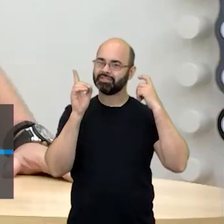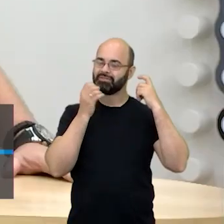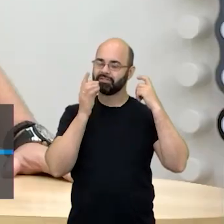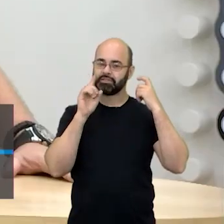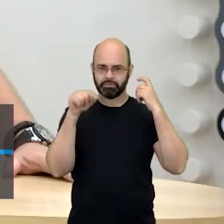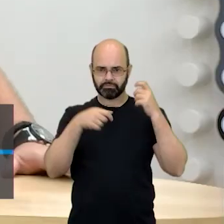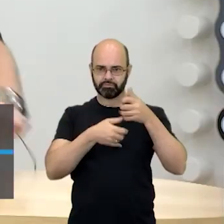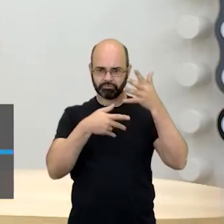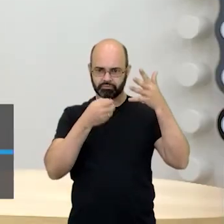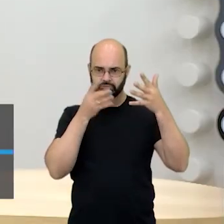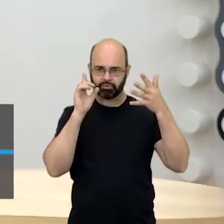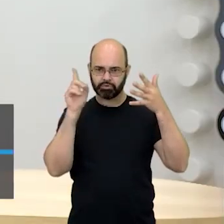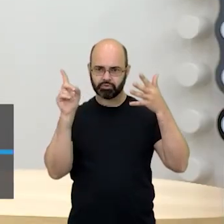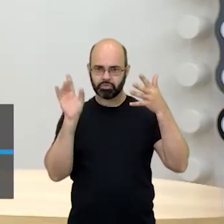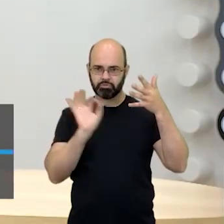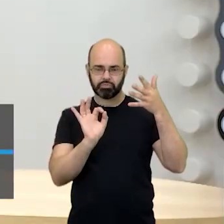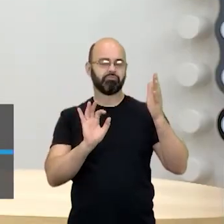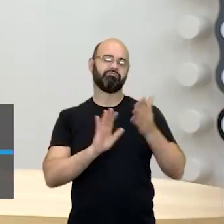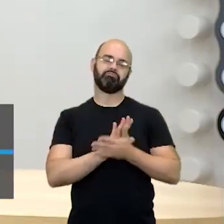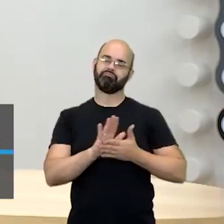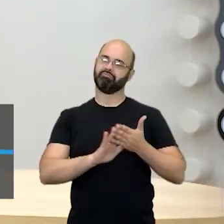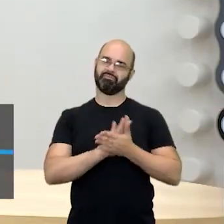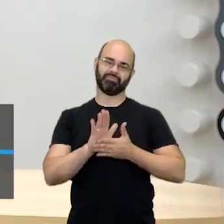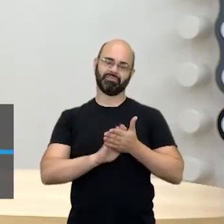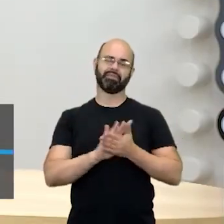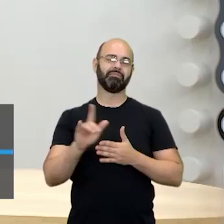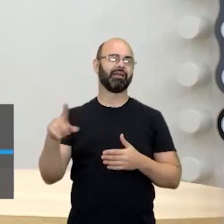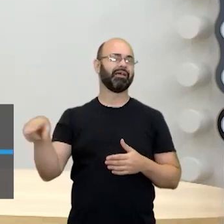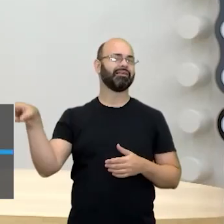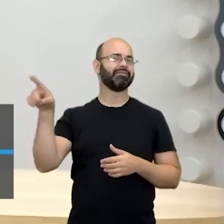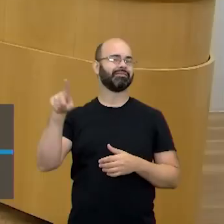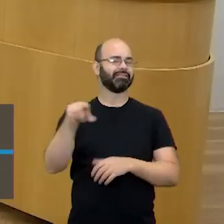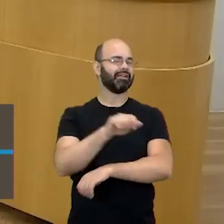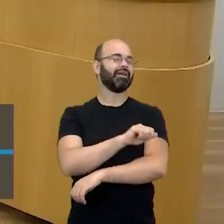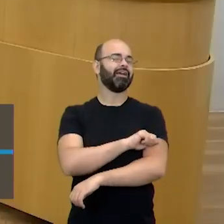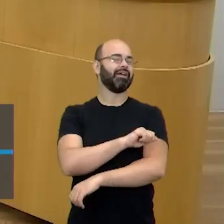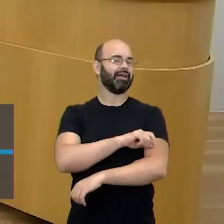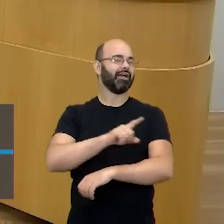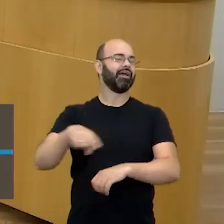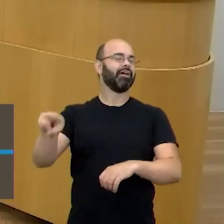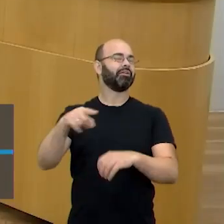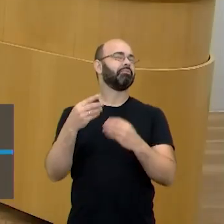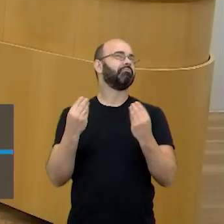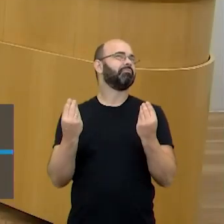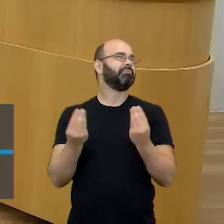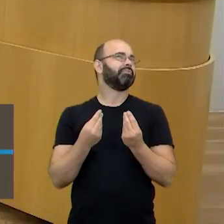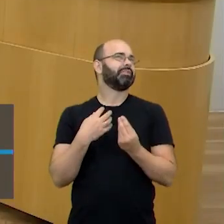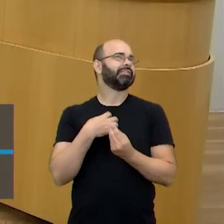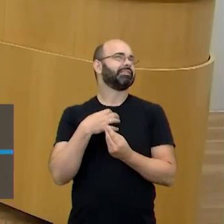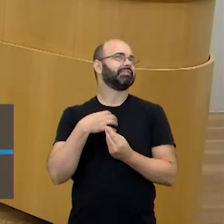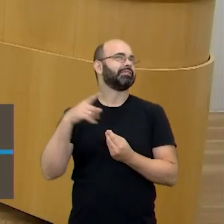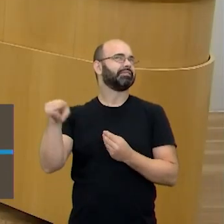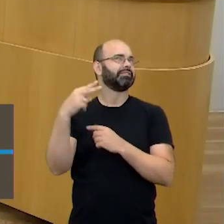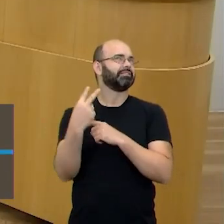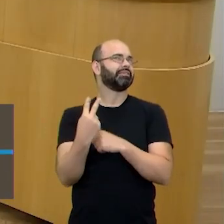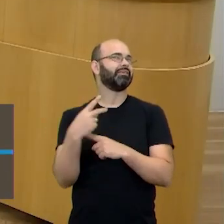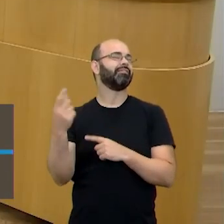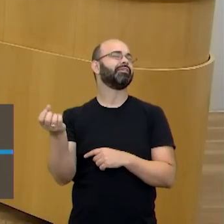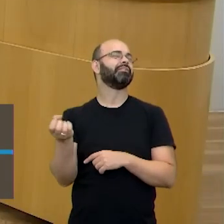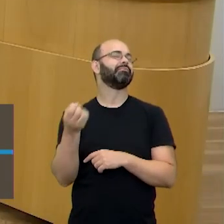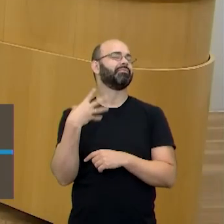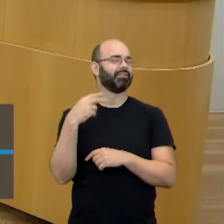chegando. Sinto, assim, uma presença espiritual, então acho que daqui a pouco eles estão entrando. É a